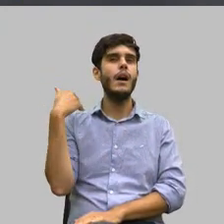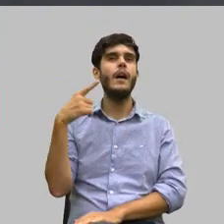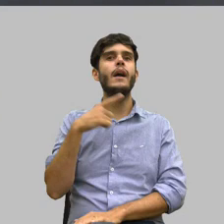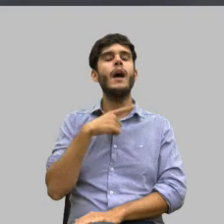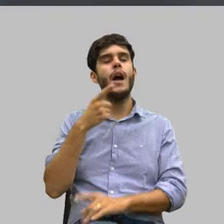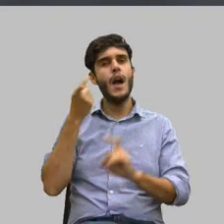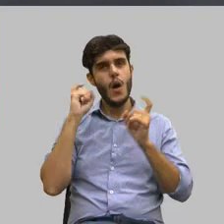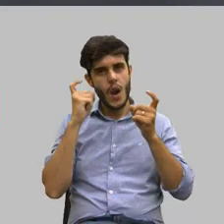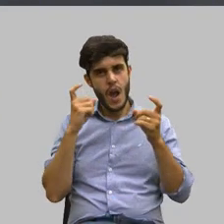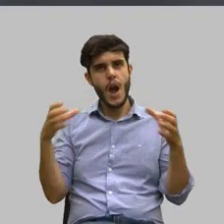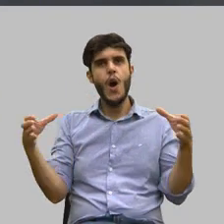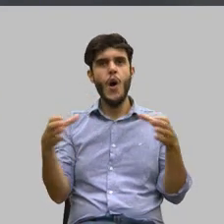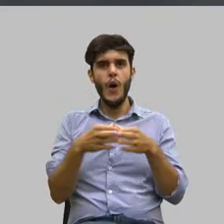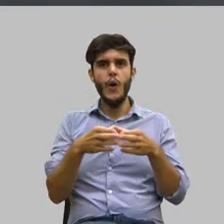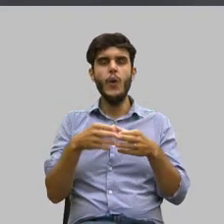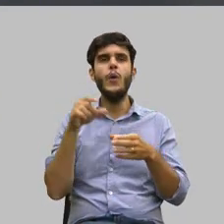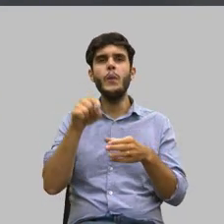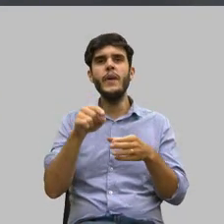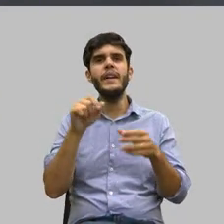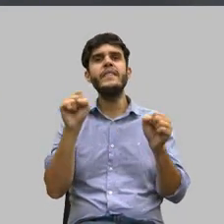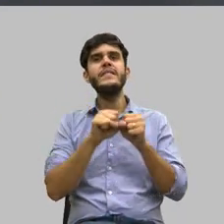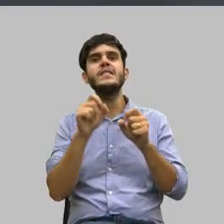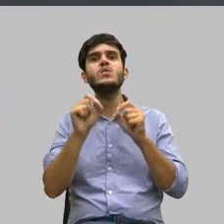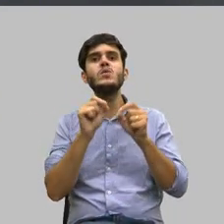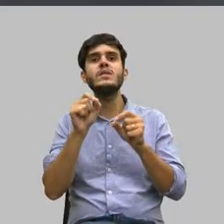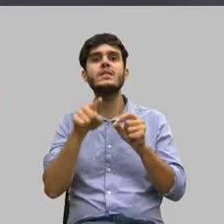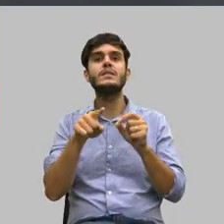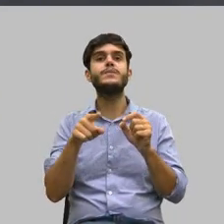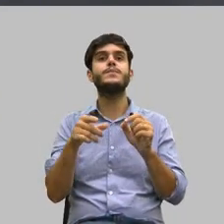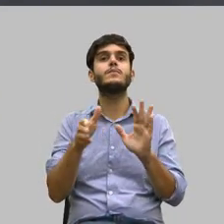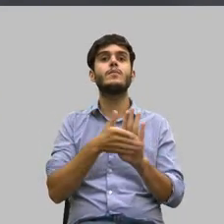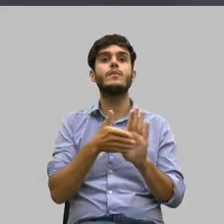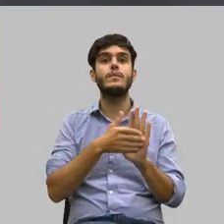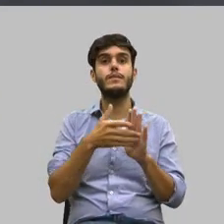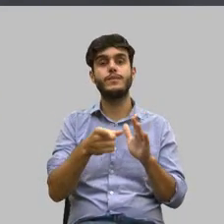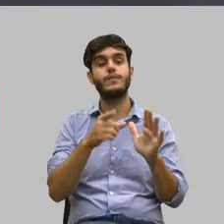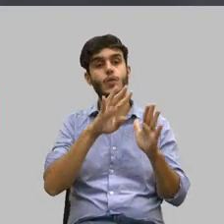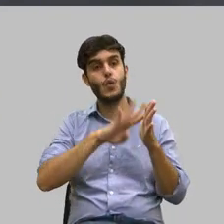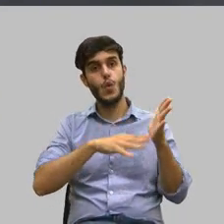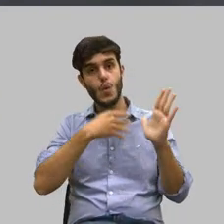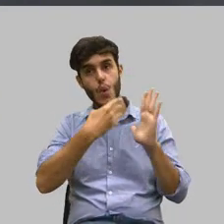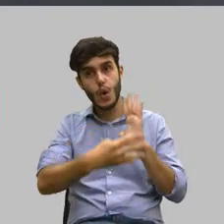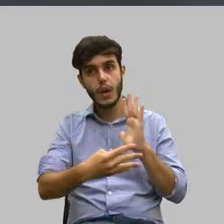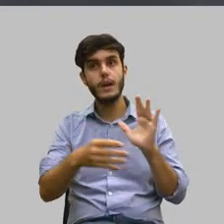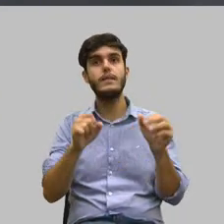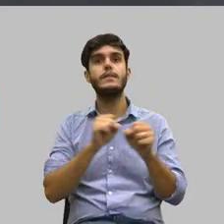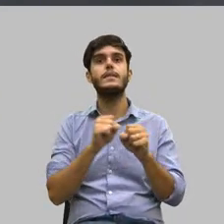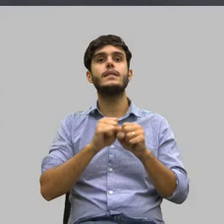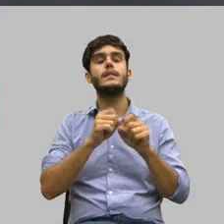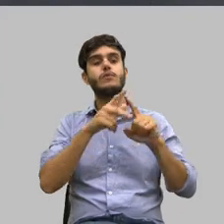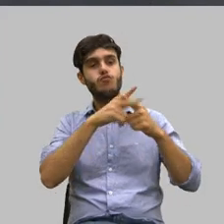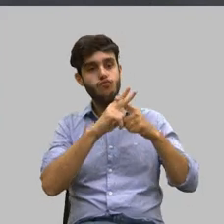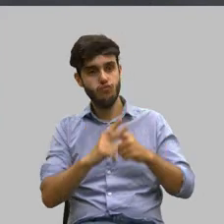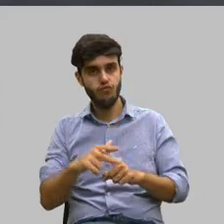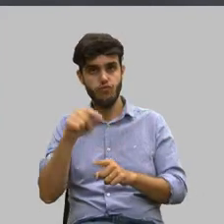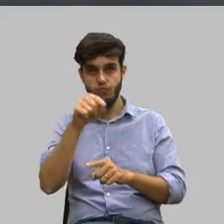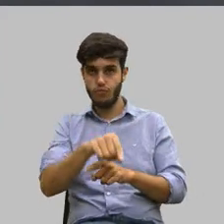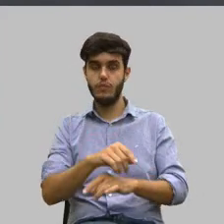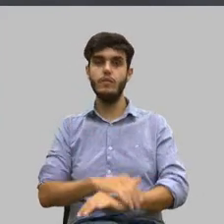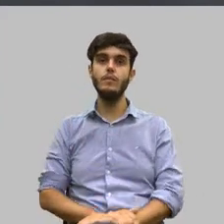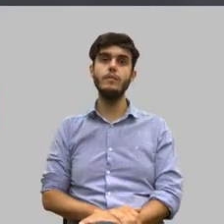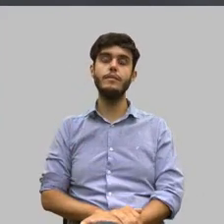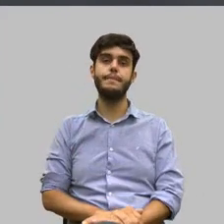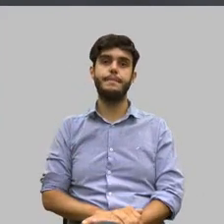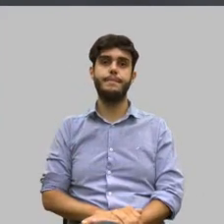reunimos e já fizemos uma proposição de um cronograma para que isso fosse regularizado eh a coisa